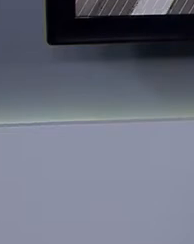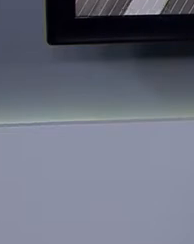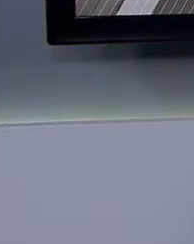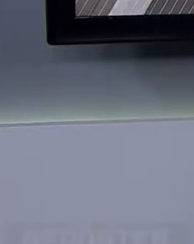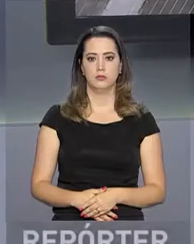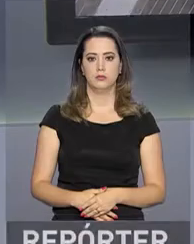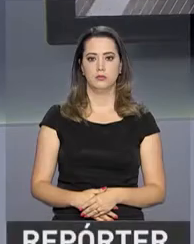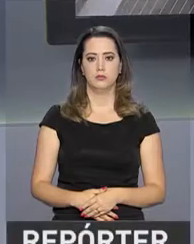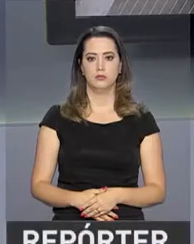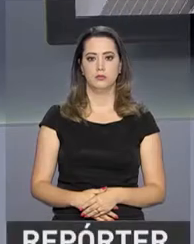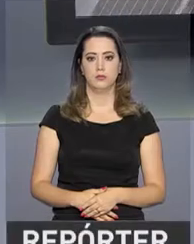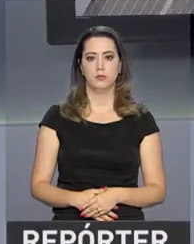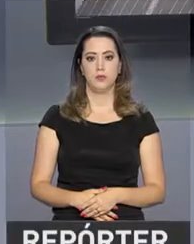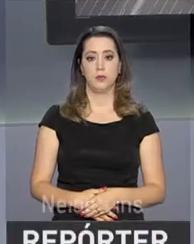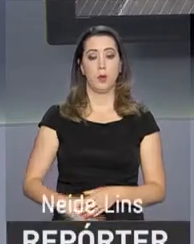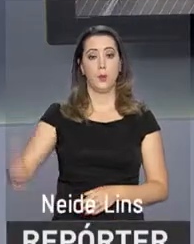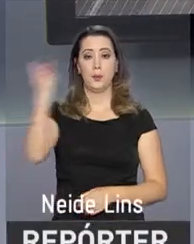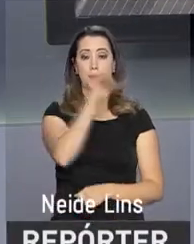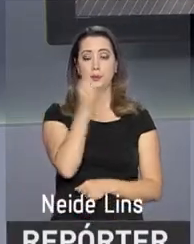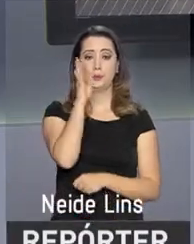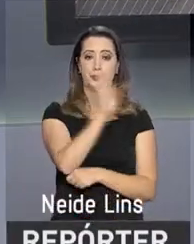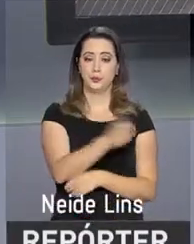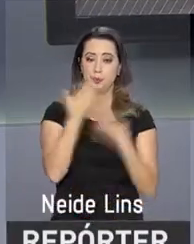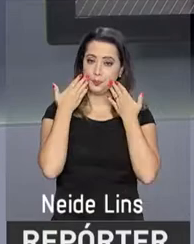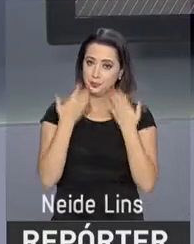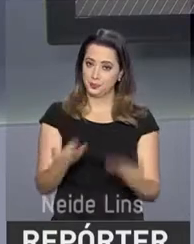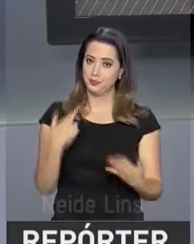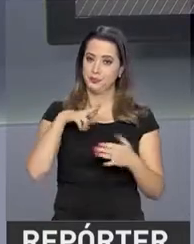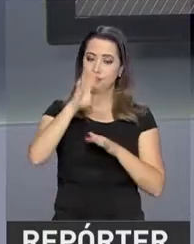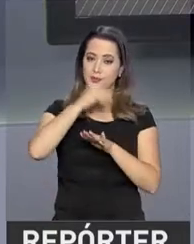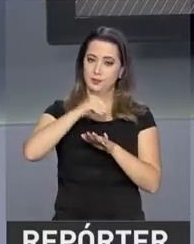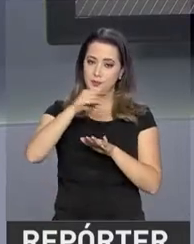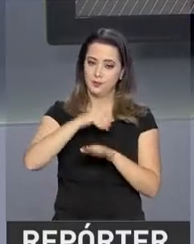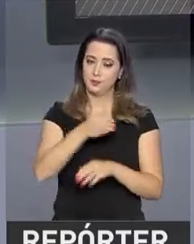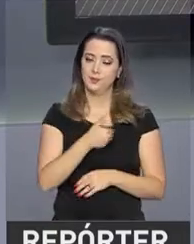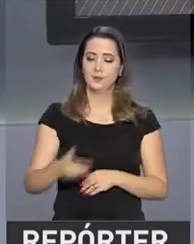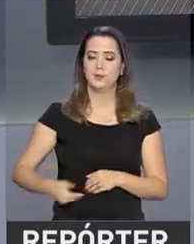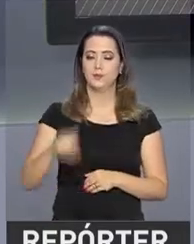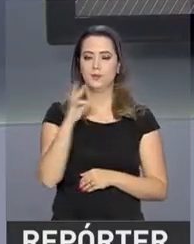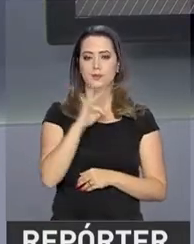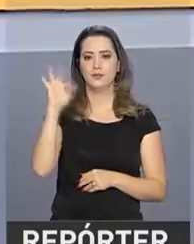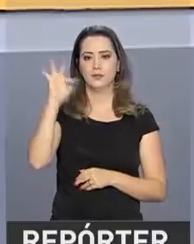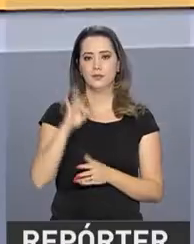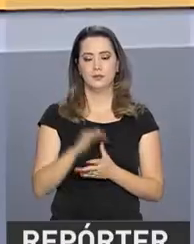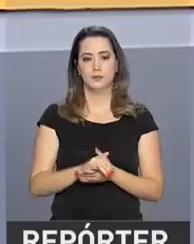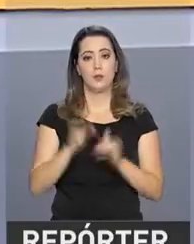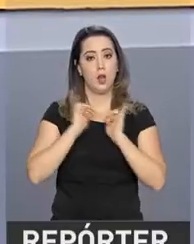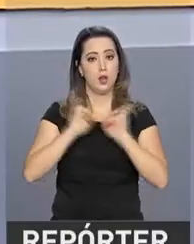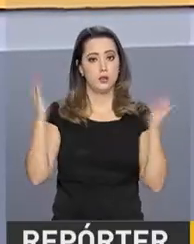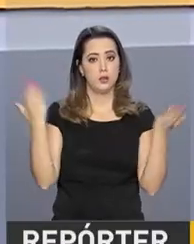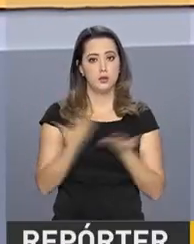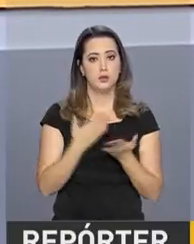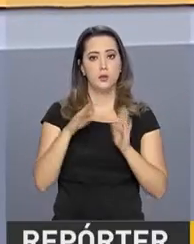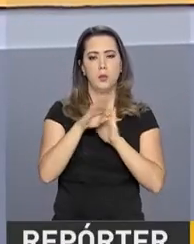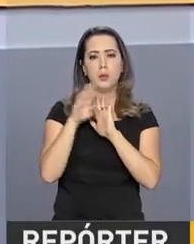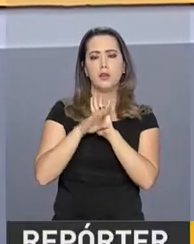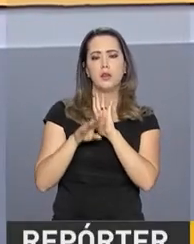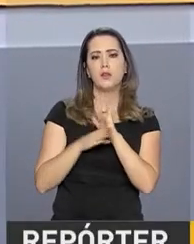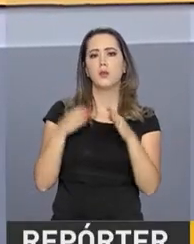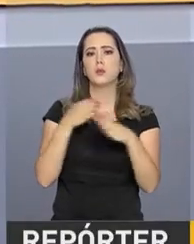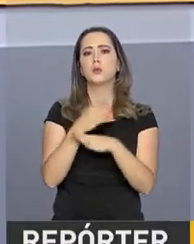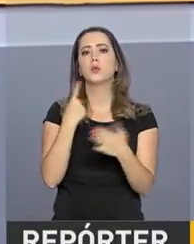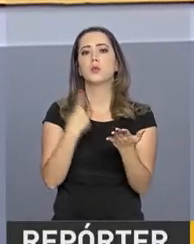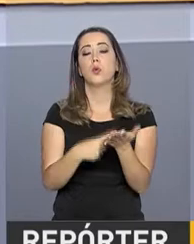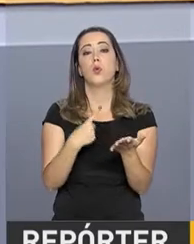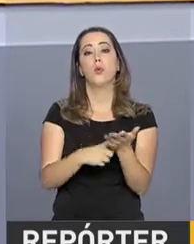olá boa tarde no ar o repórter nbr com as notícias do governo federal foi lançada hoje a plataforma de